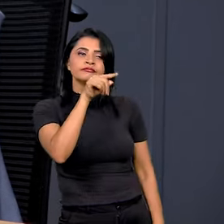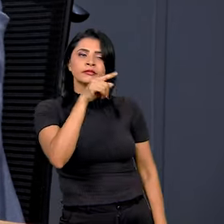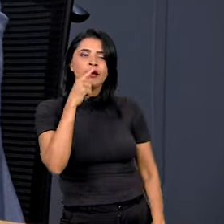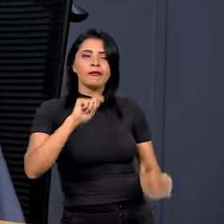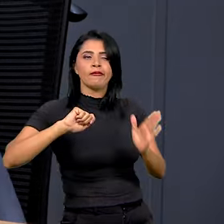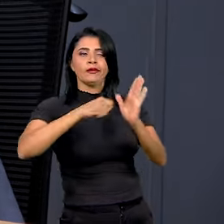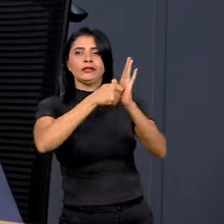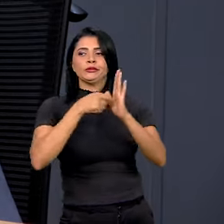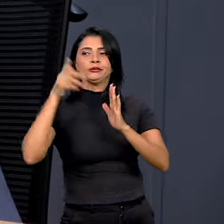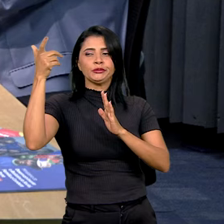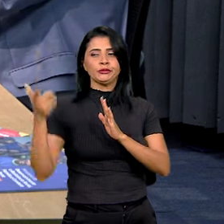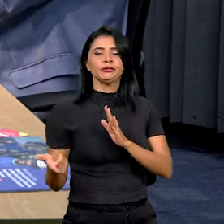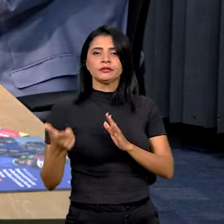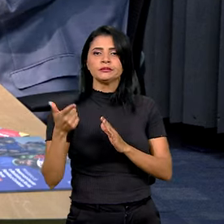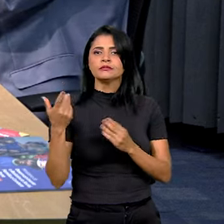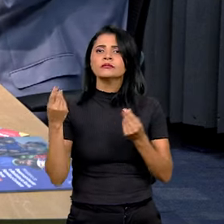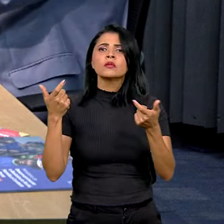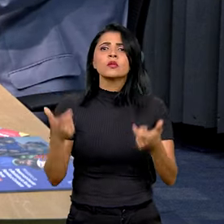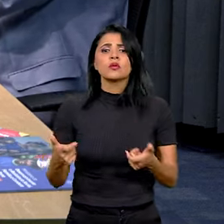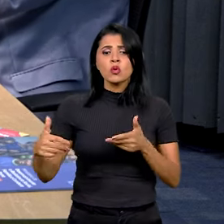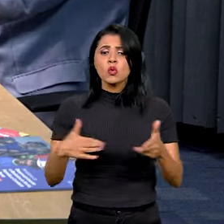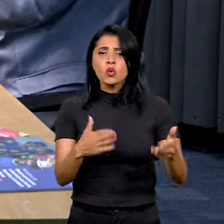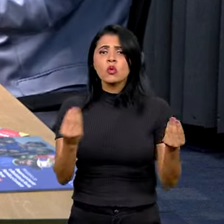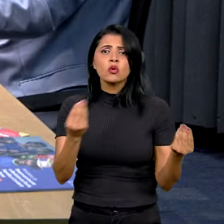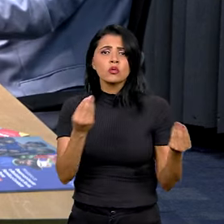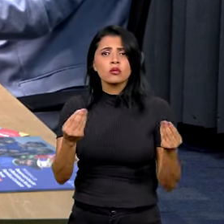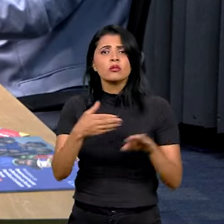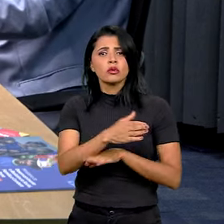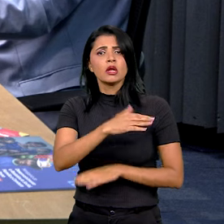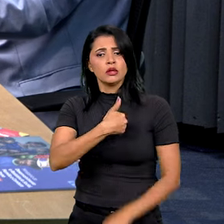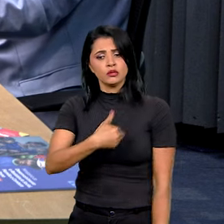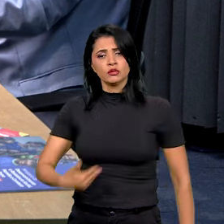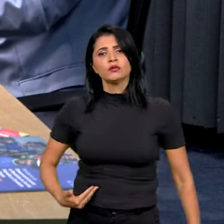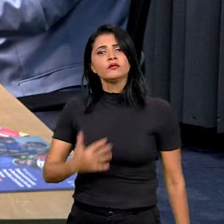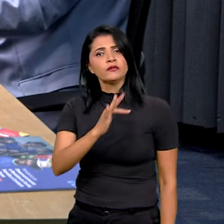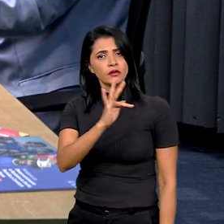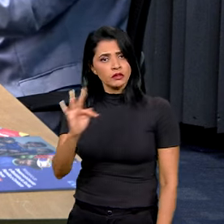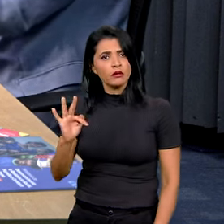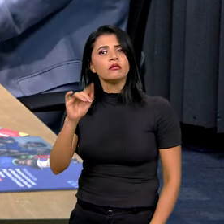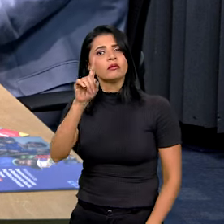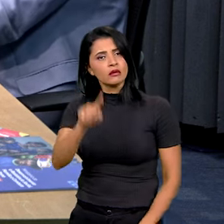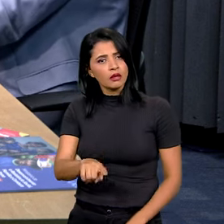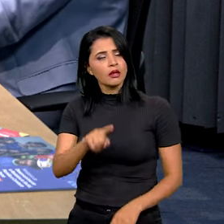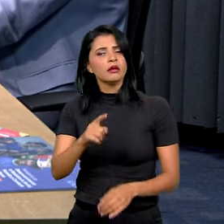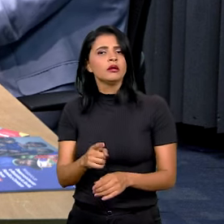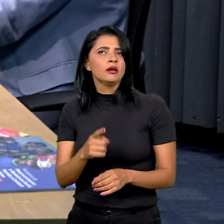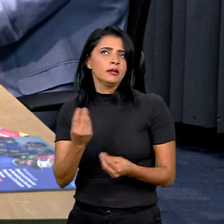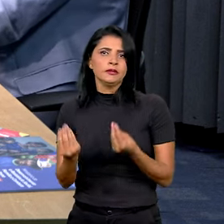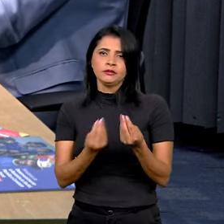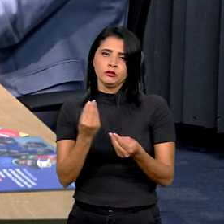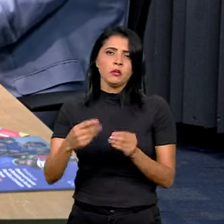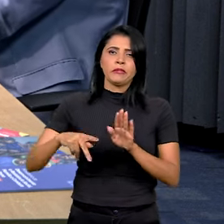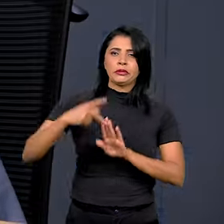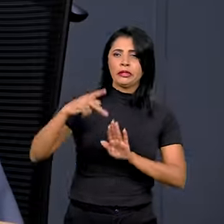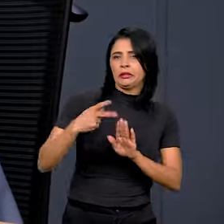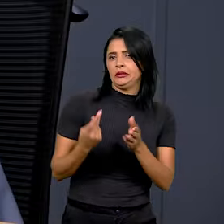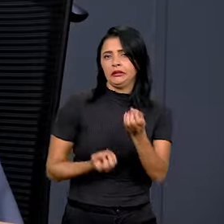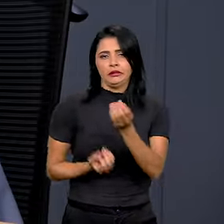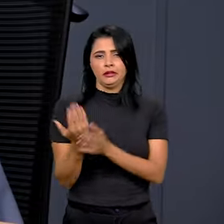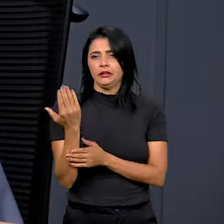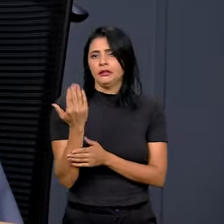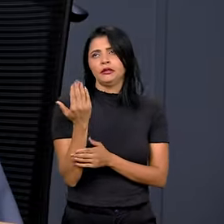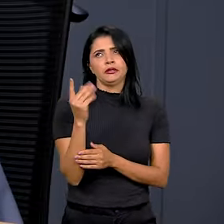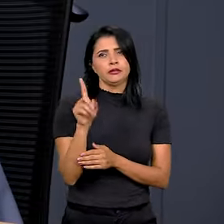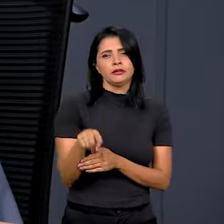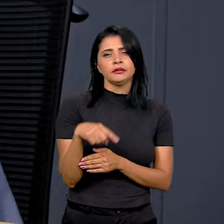exatamente quando ele faz a denúncia onde qual é o caminho que ela segue no governo federal né a gente quer transformar isso inclusive numa numa portaria ou